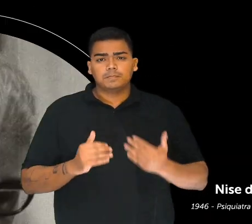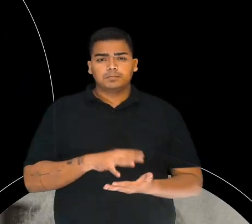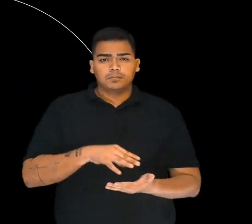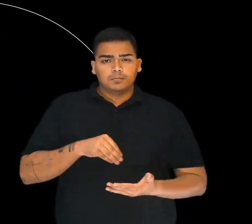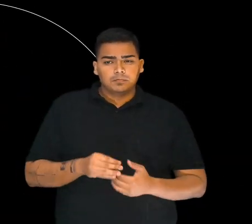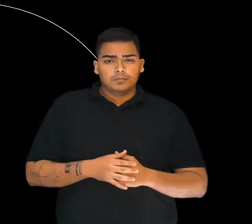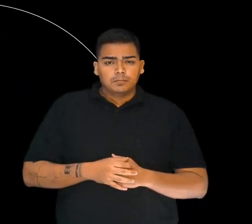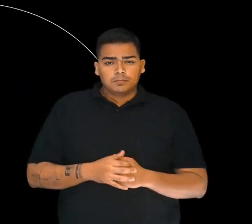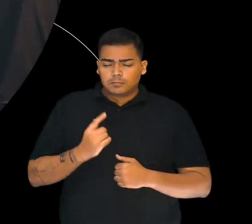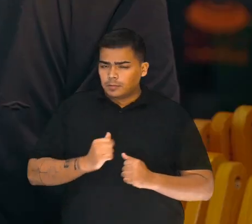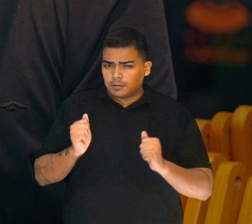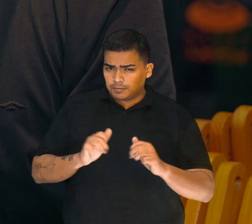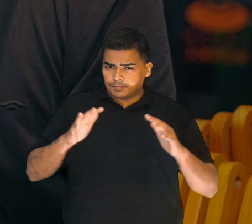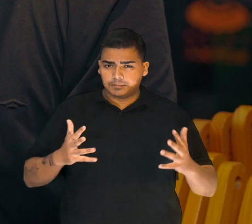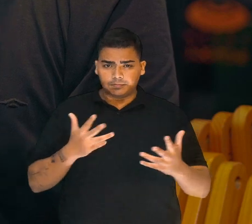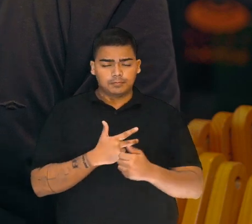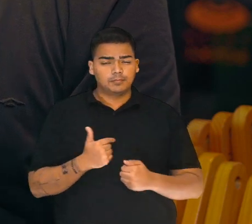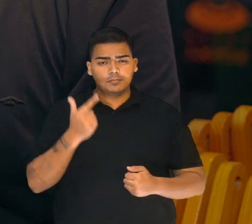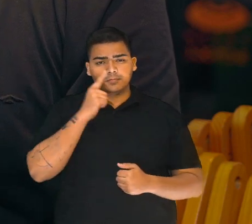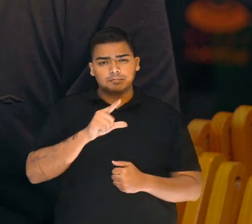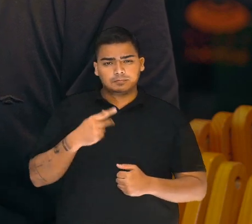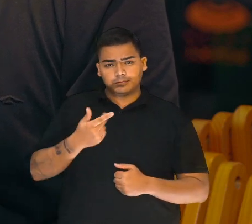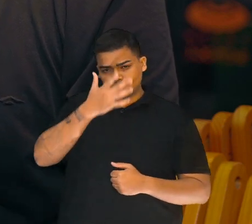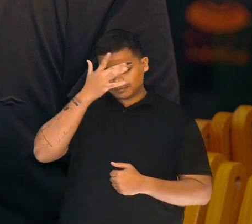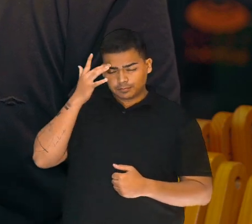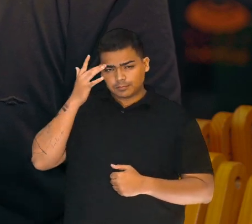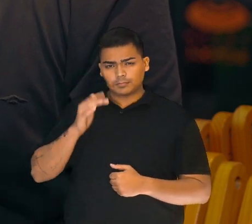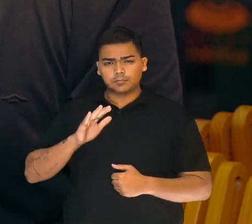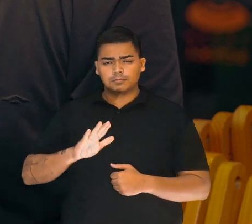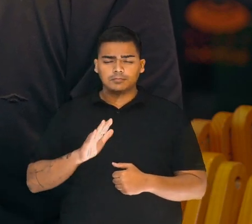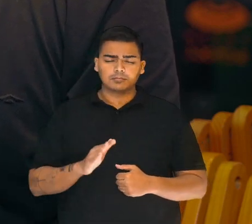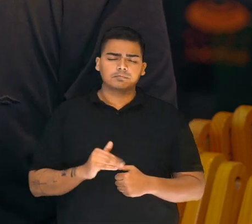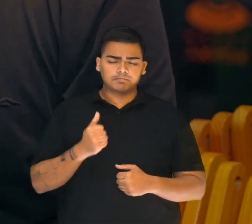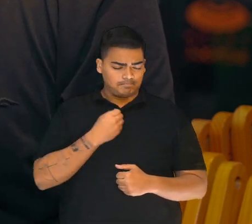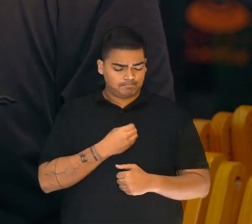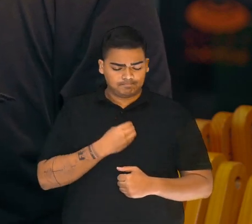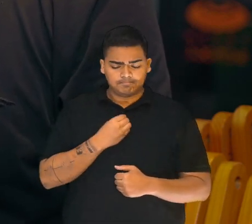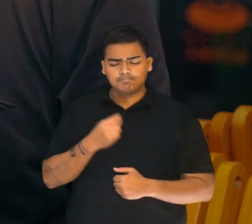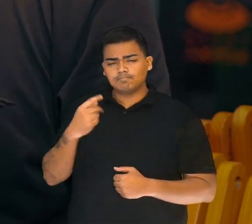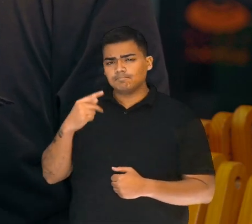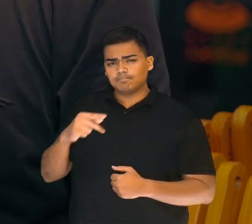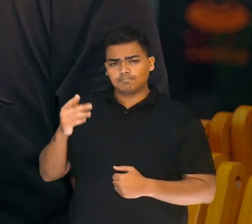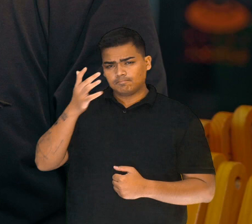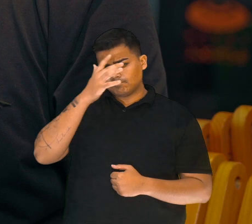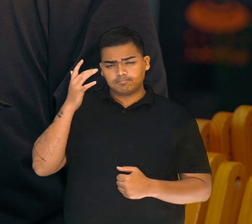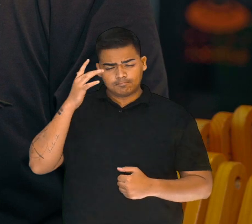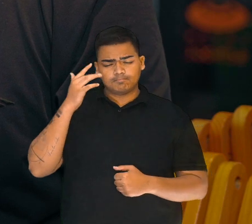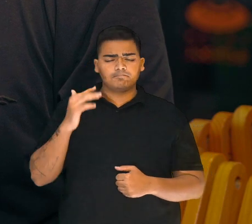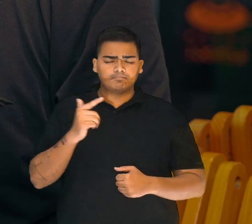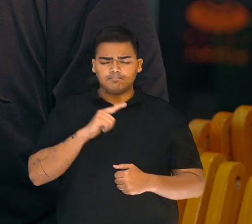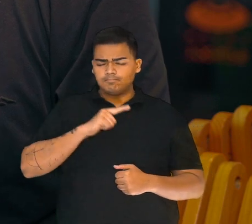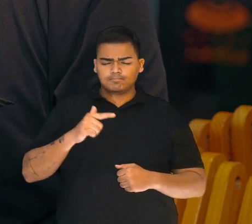das suas almas. É uma mágica a gente ter essas pessoas. Mas a existência só dessas